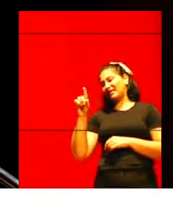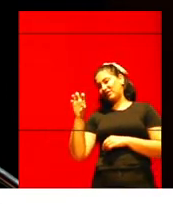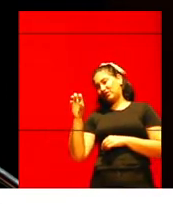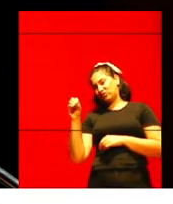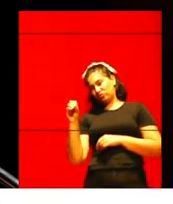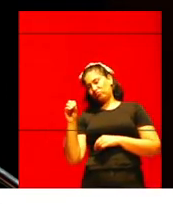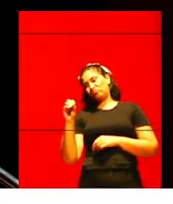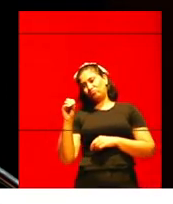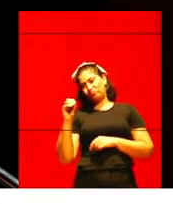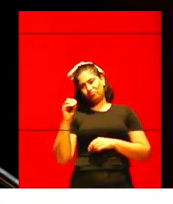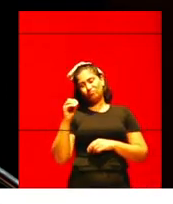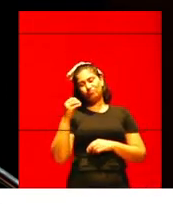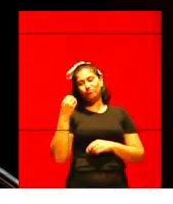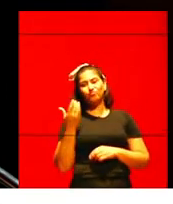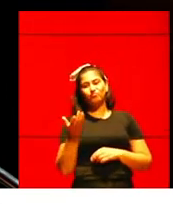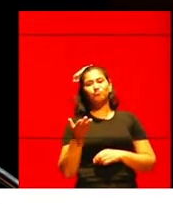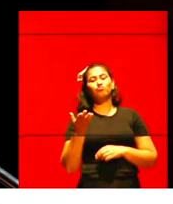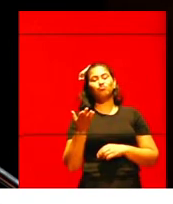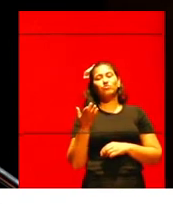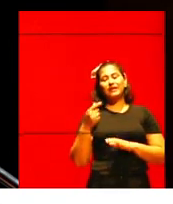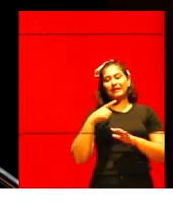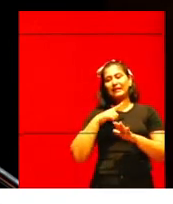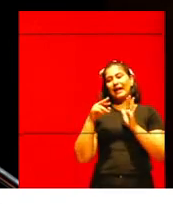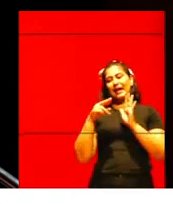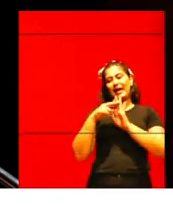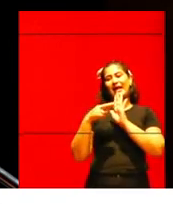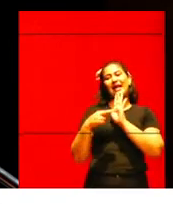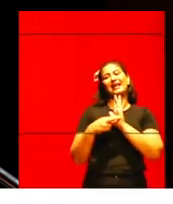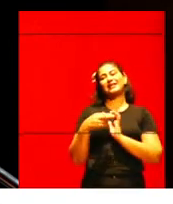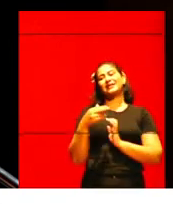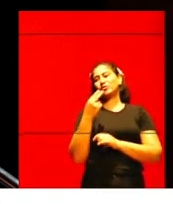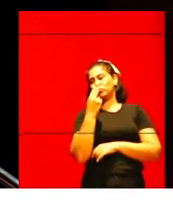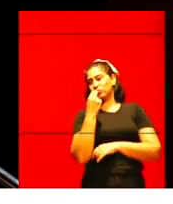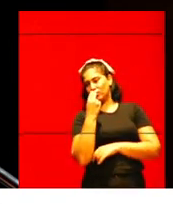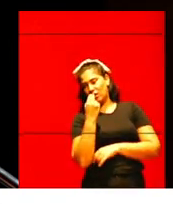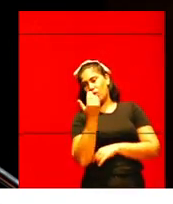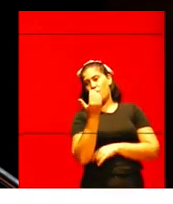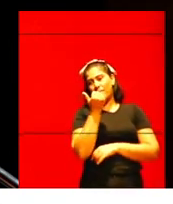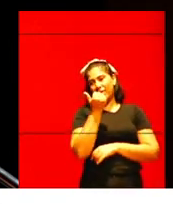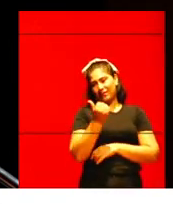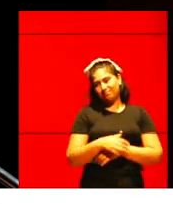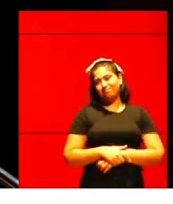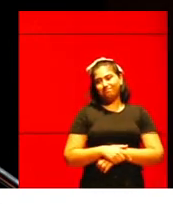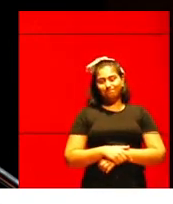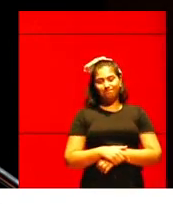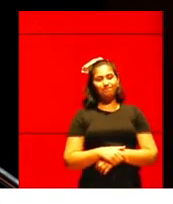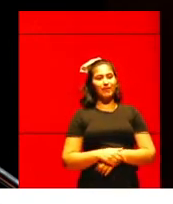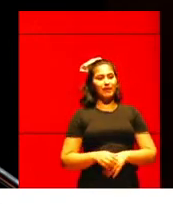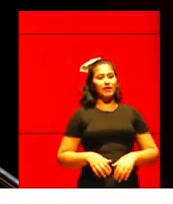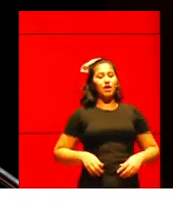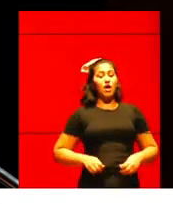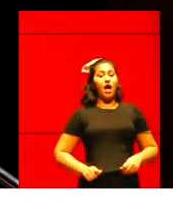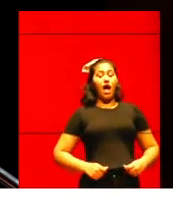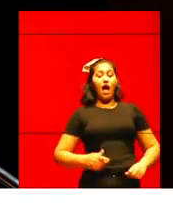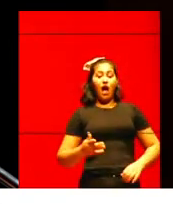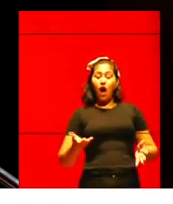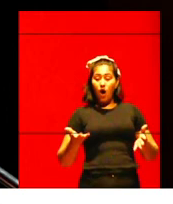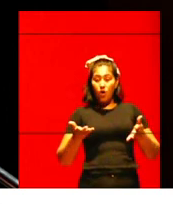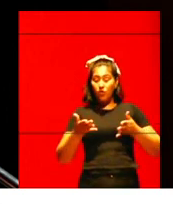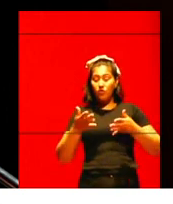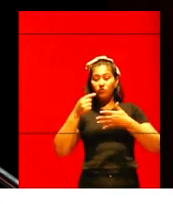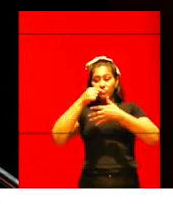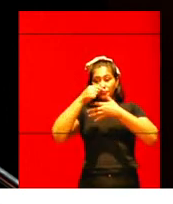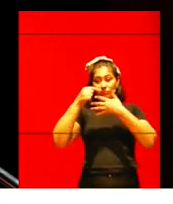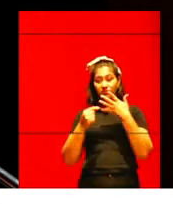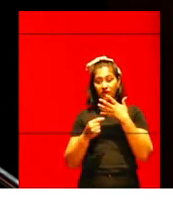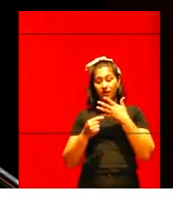totalmente quebrado, e aí sim vai me fornecer os carboidratos simples. Então vamos ver primeiro os carboidratos simples,